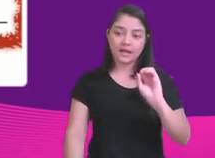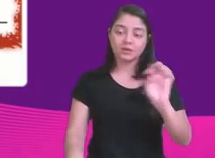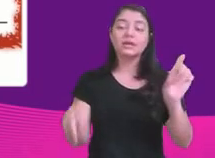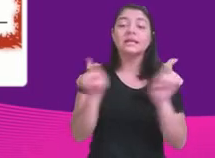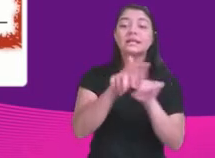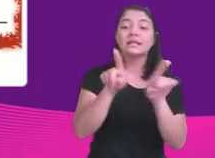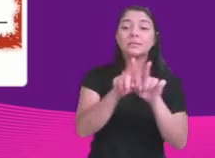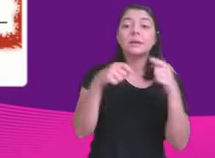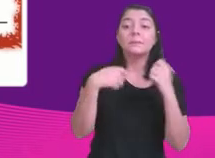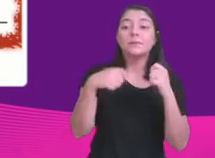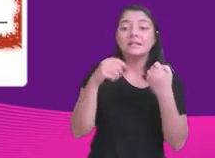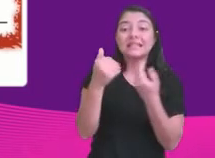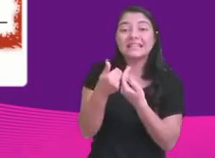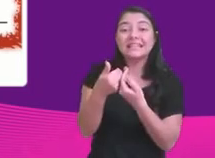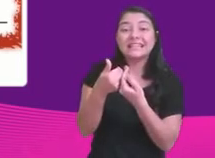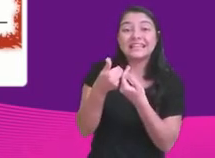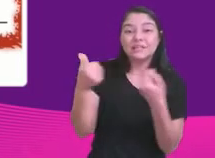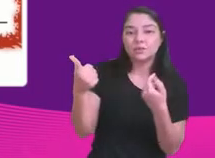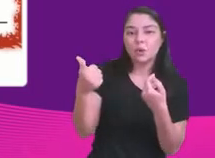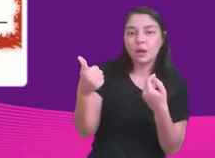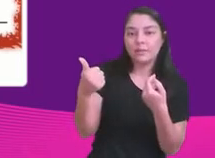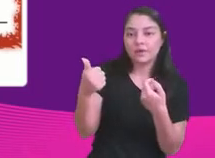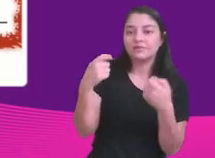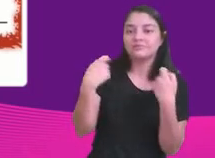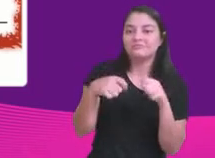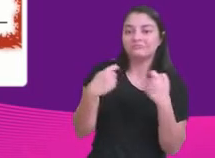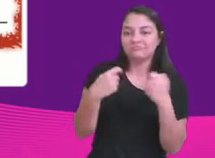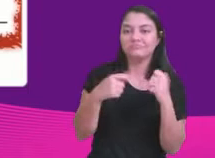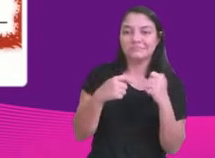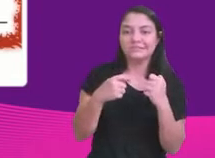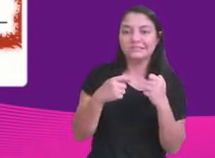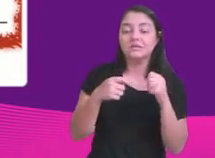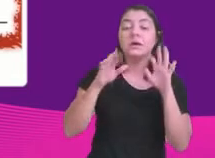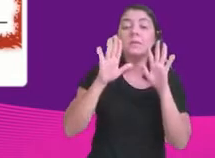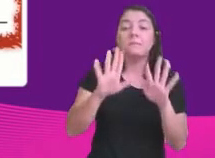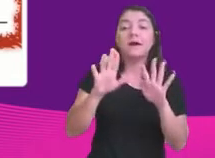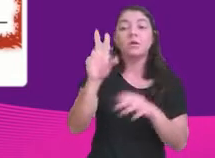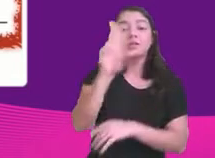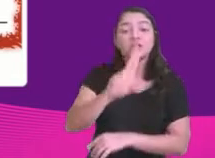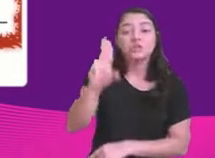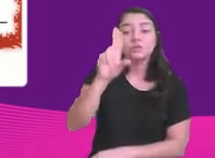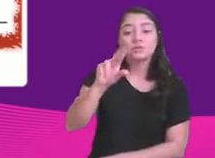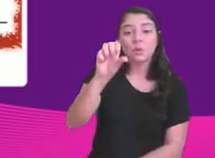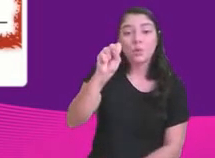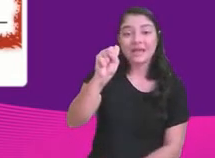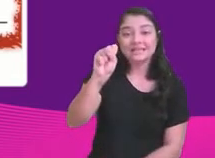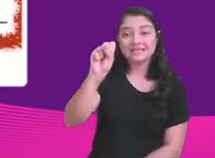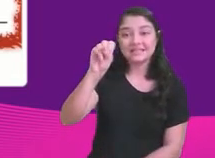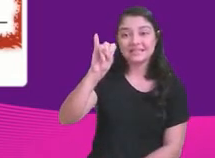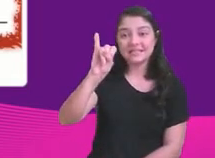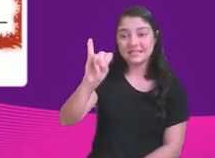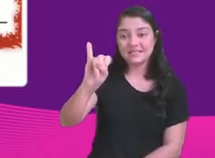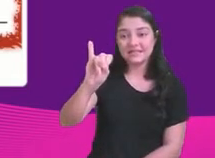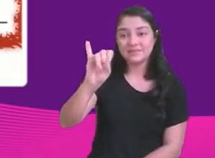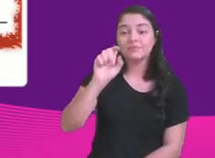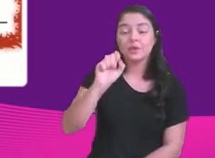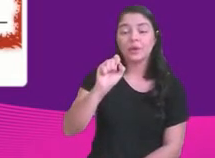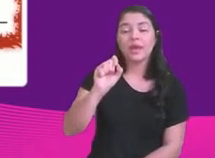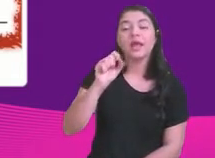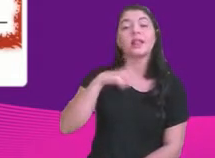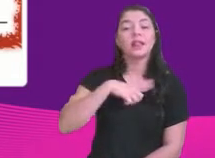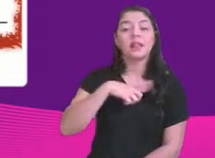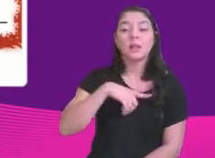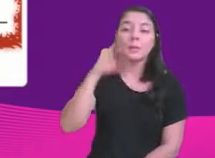anastomose adequada. E quando nós utilizamos o sistema SI, existe uma probabilidade